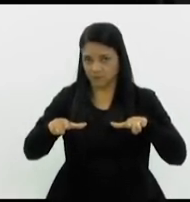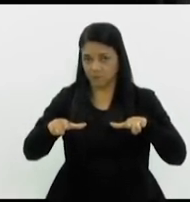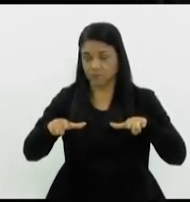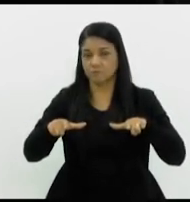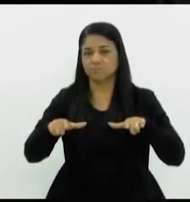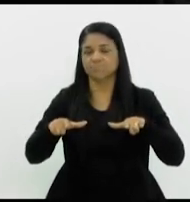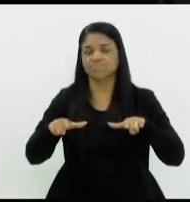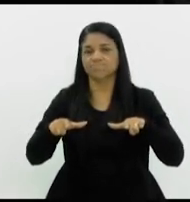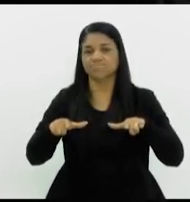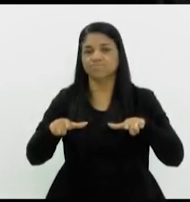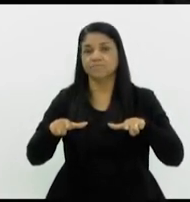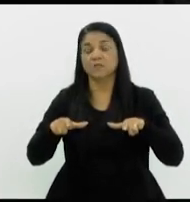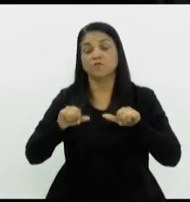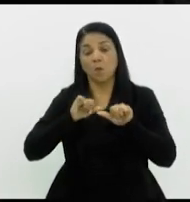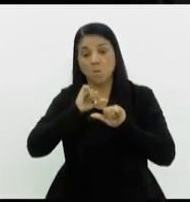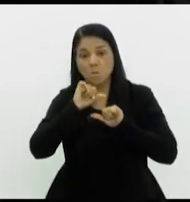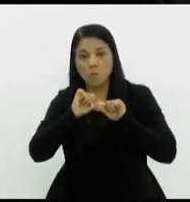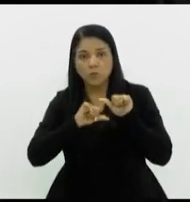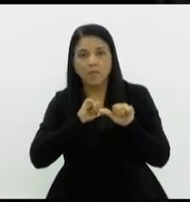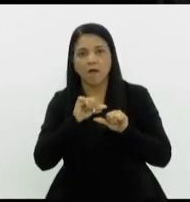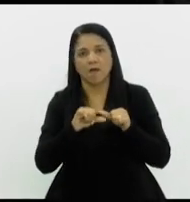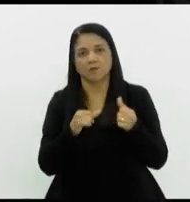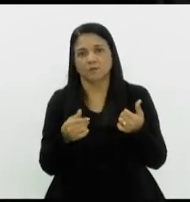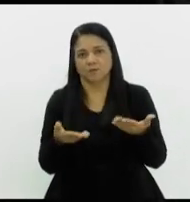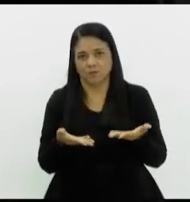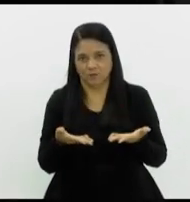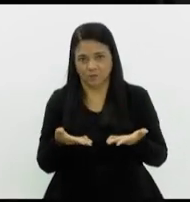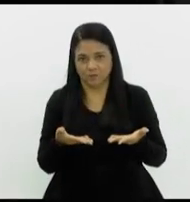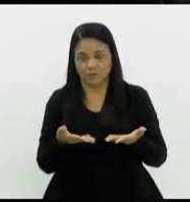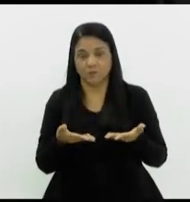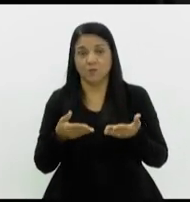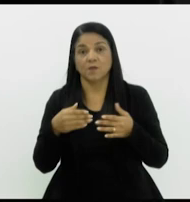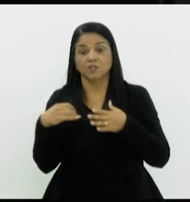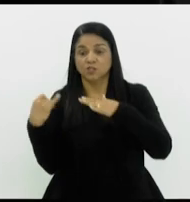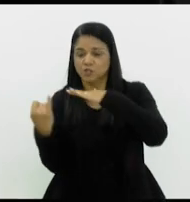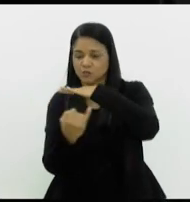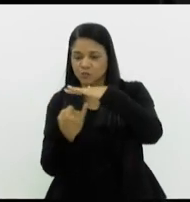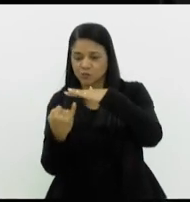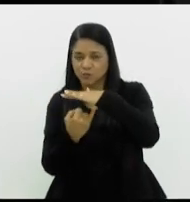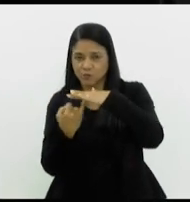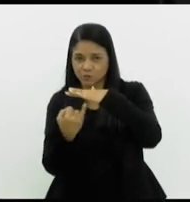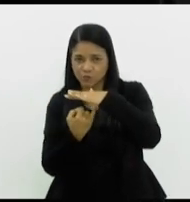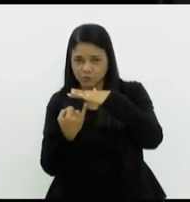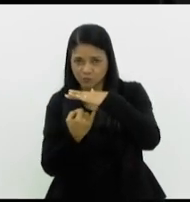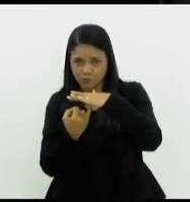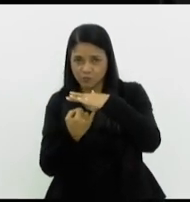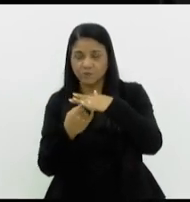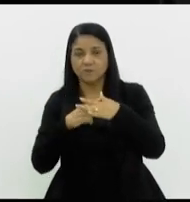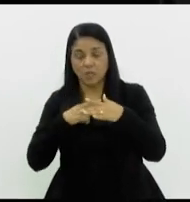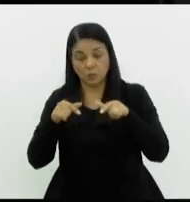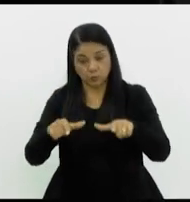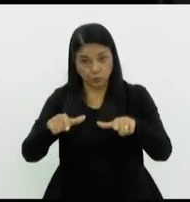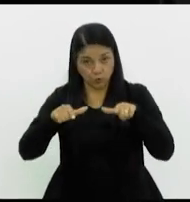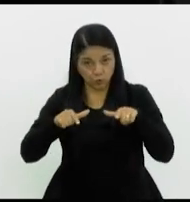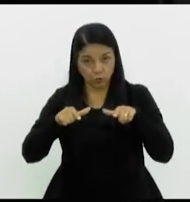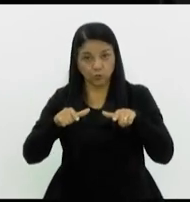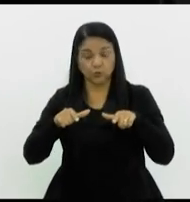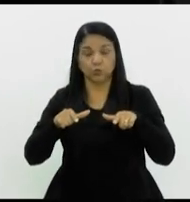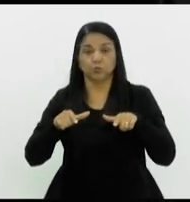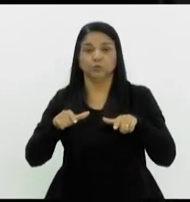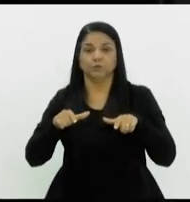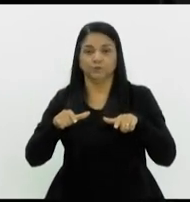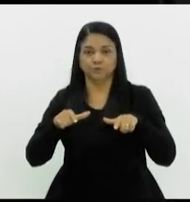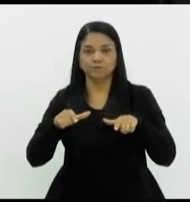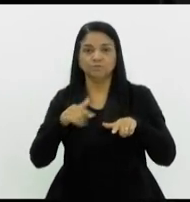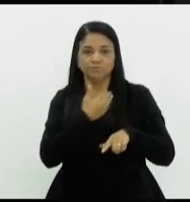foi completamente reformulado. Hoje, para que uma instituição tenha esse título de utilidade pública,